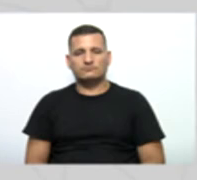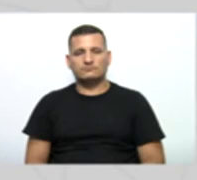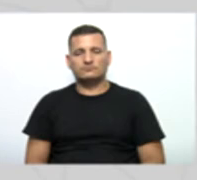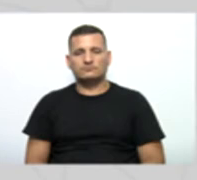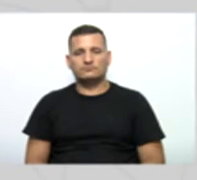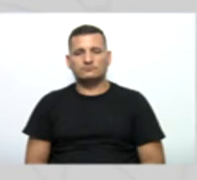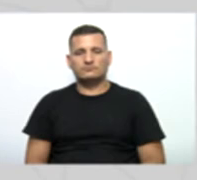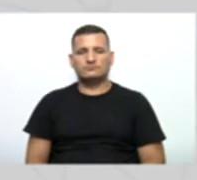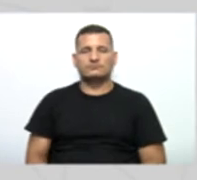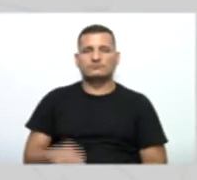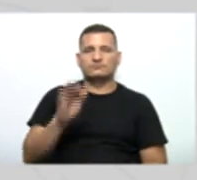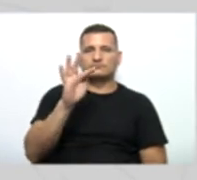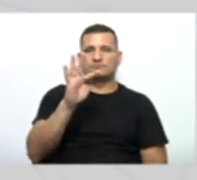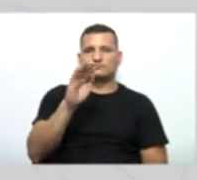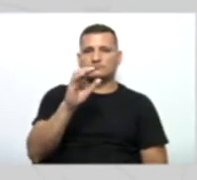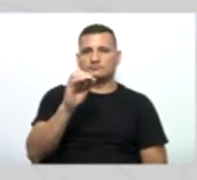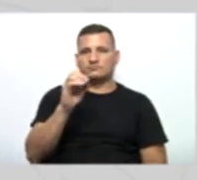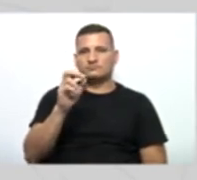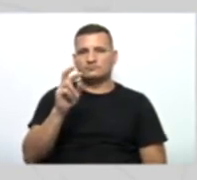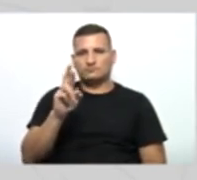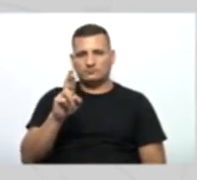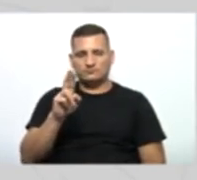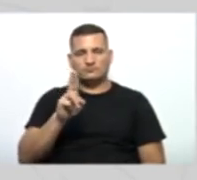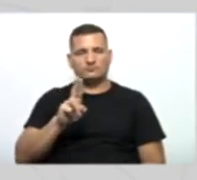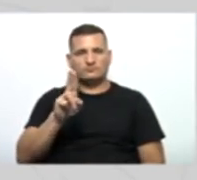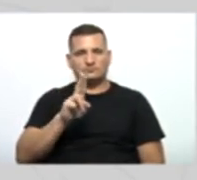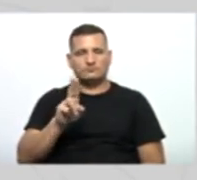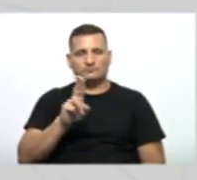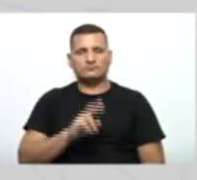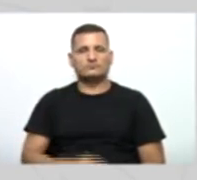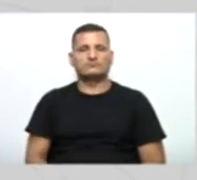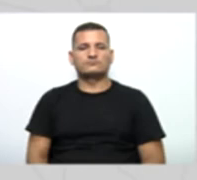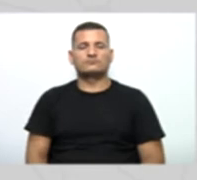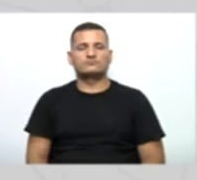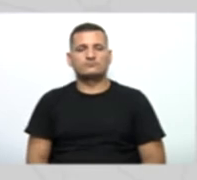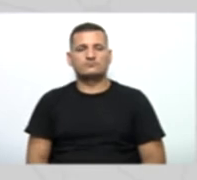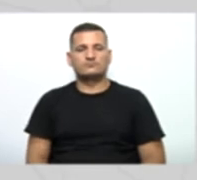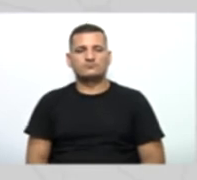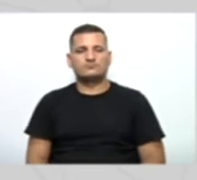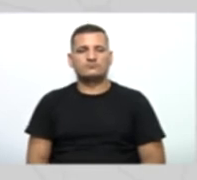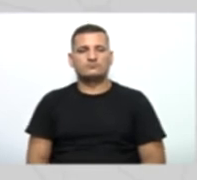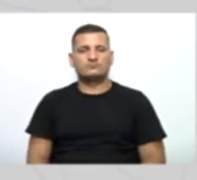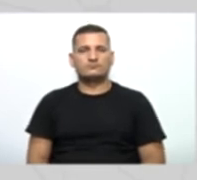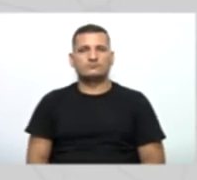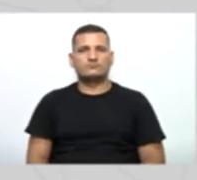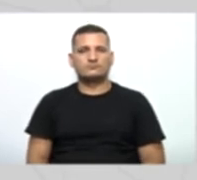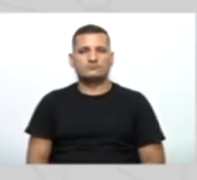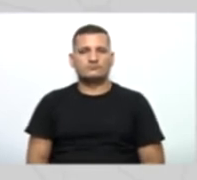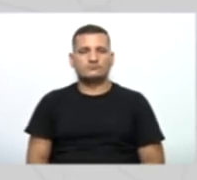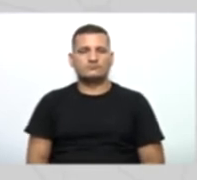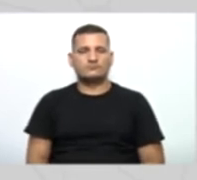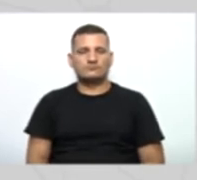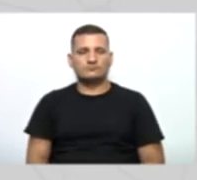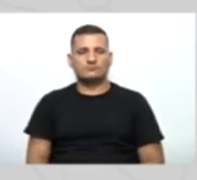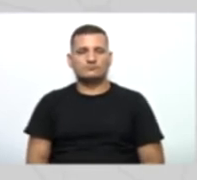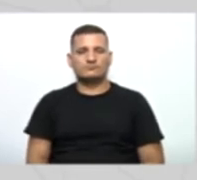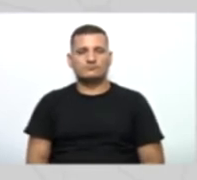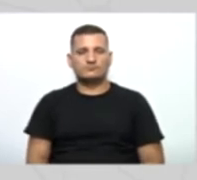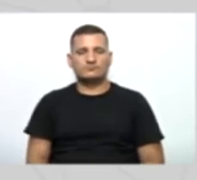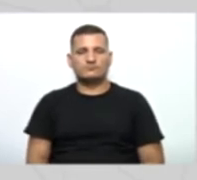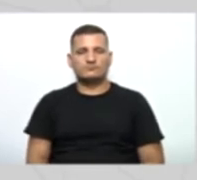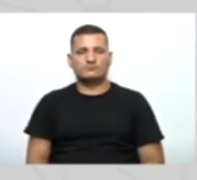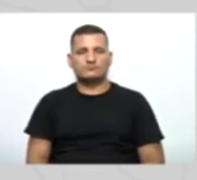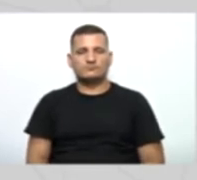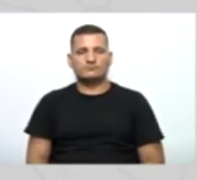relembrar a utilização do comando for para a inserção de valores em uma lista. Lembra? Por exemplo, você tem